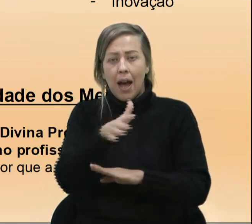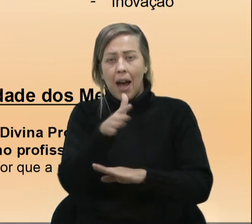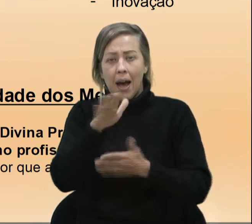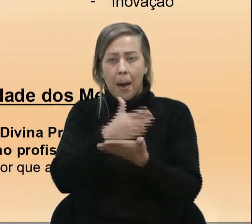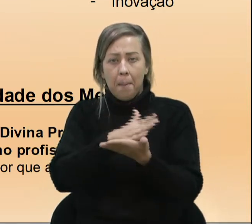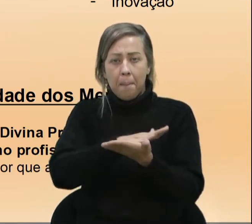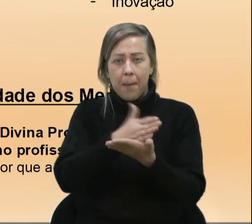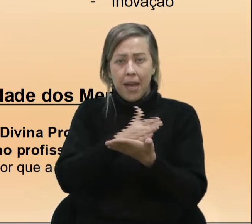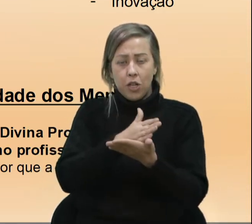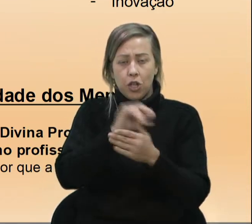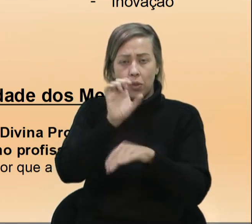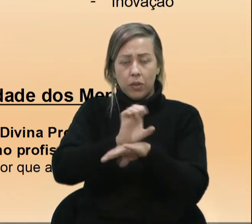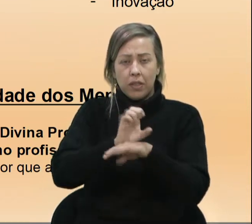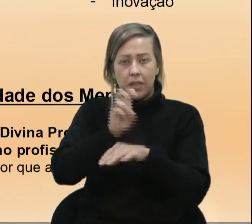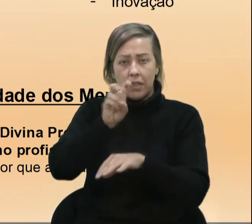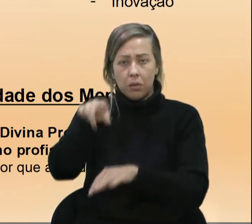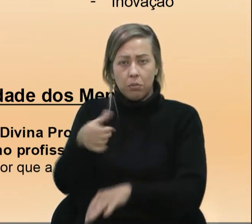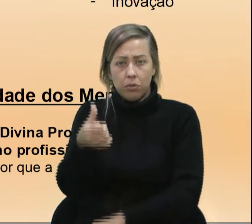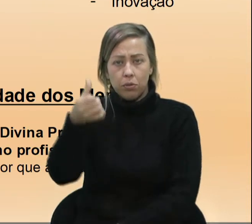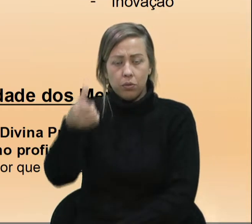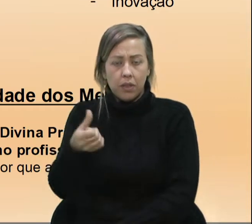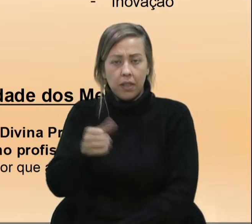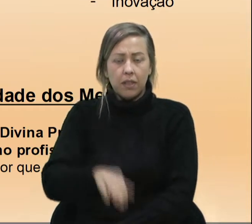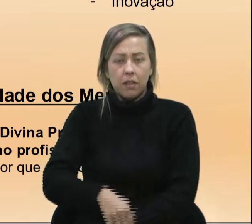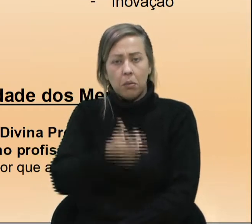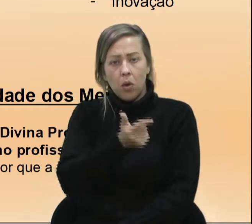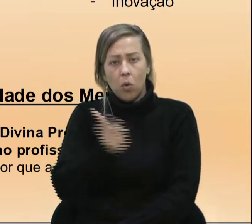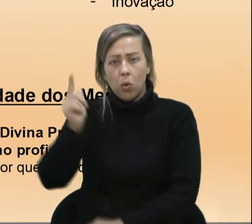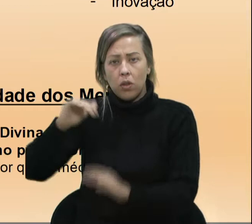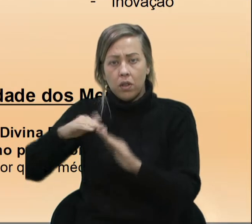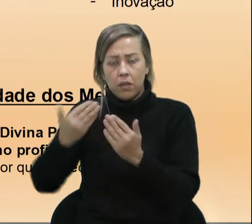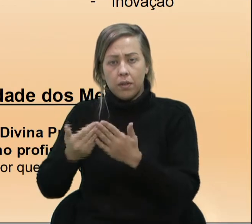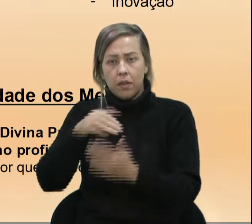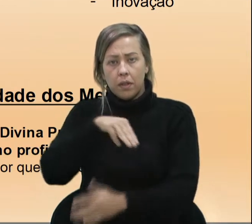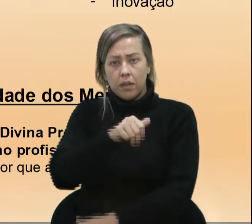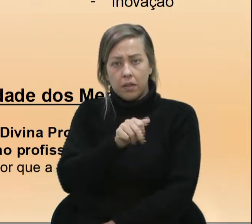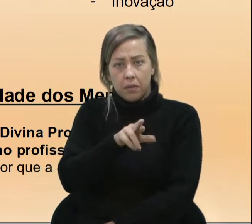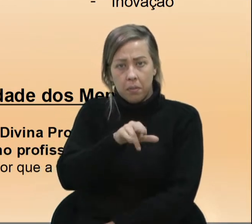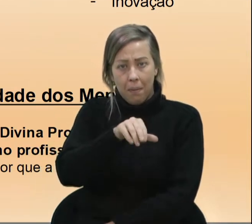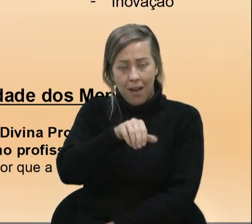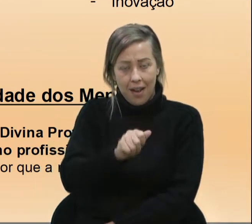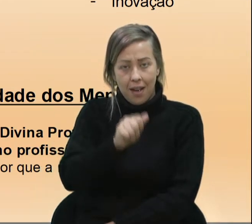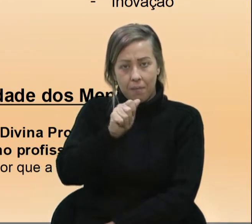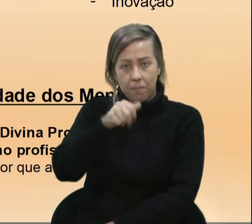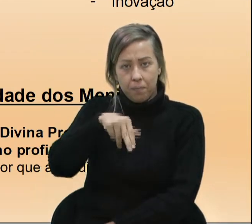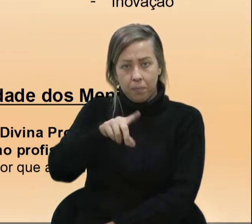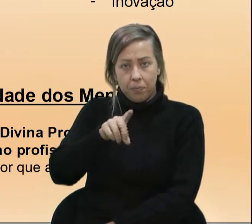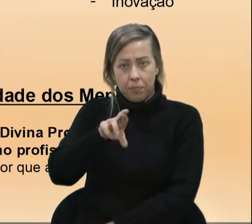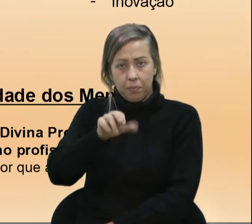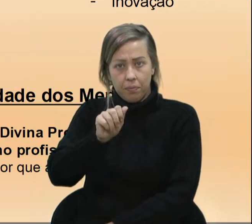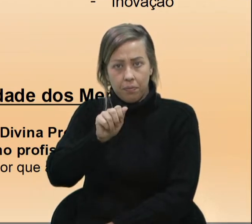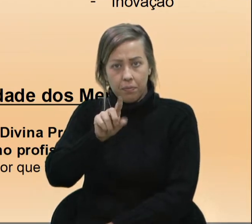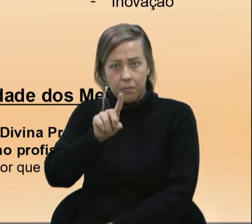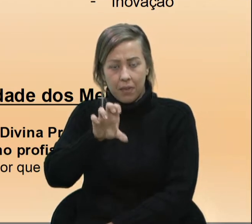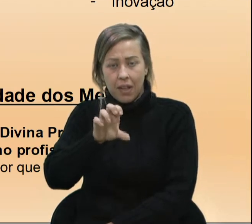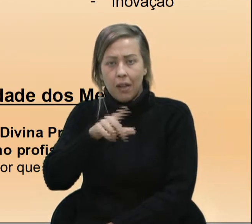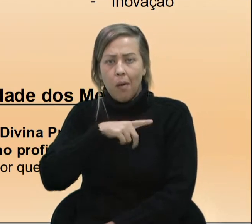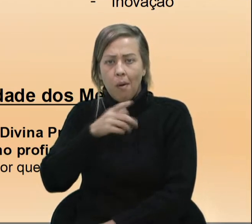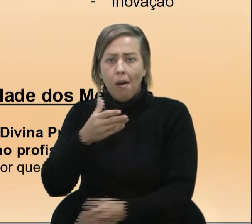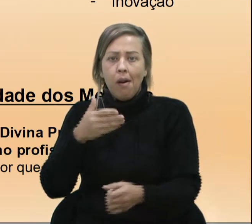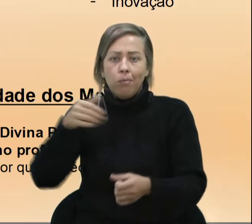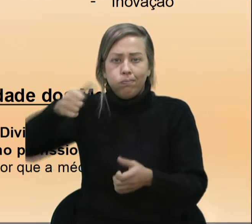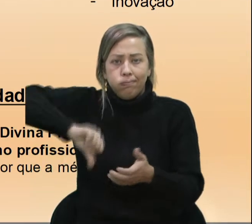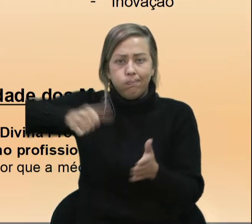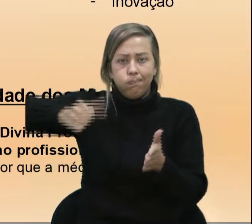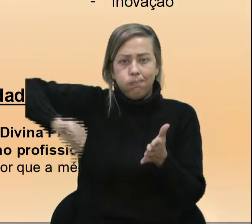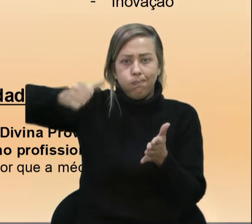de 5,6. Ele pegou também o colégio Maria Andrade Rezende, que tem uma reprovação altíssima, como vocês